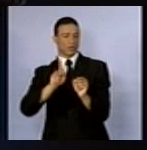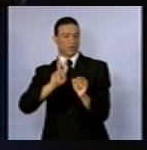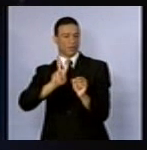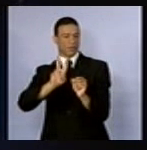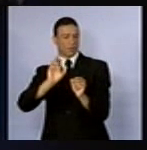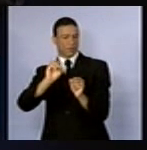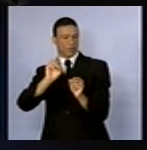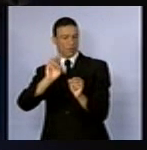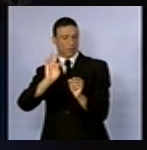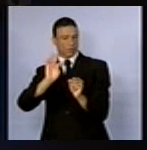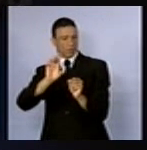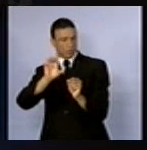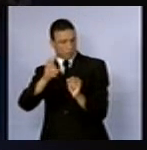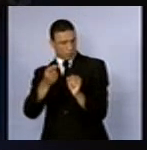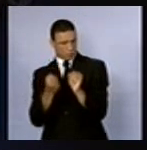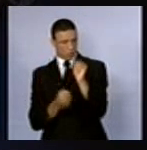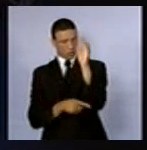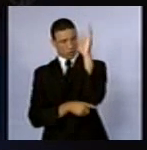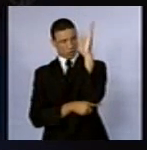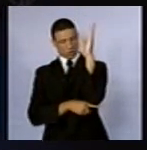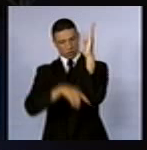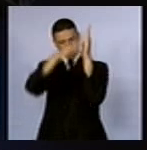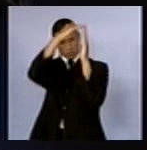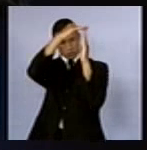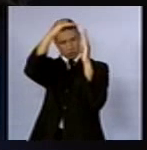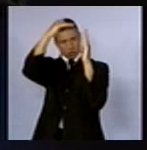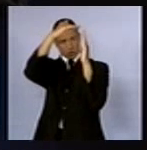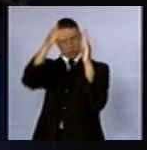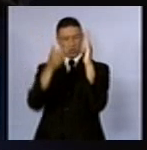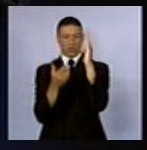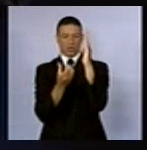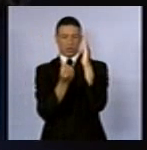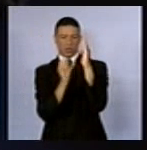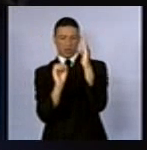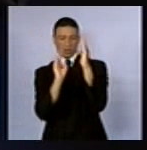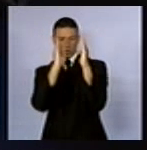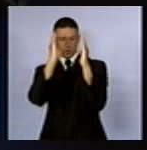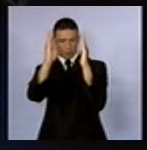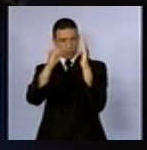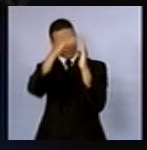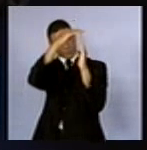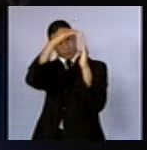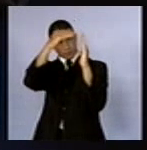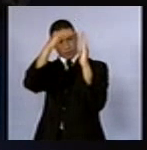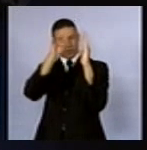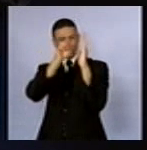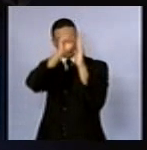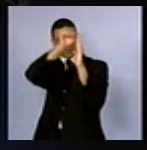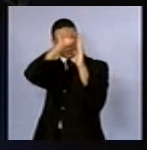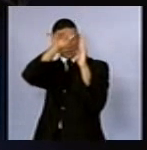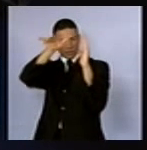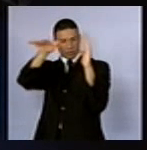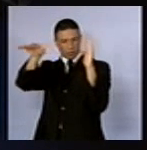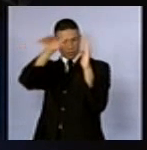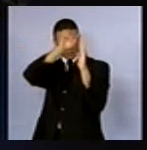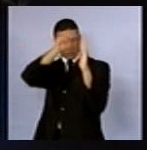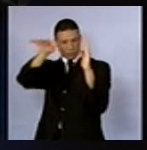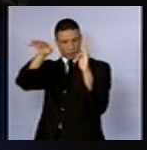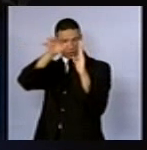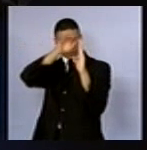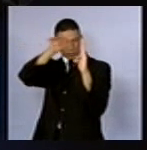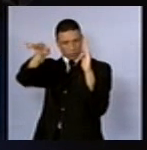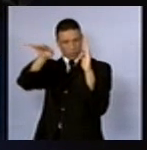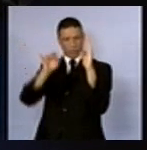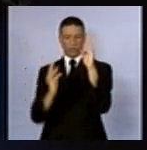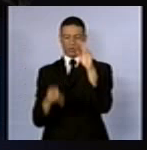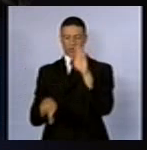instalações por ser todas na frequência de 60 hz nessa frequência que são as a que a frequência utilizada no setor